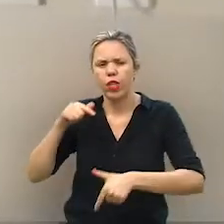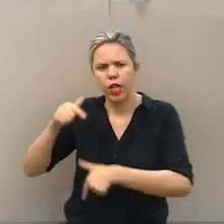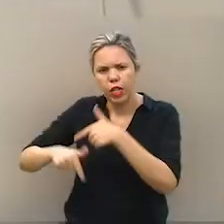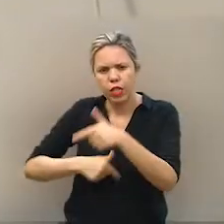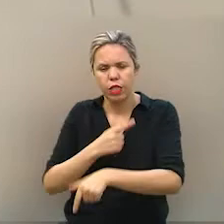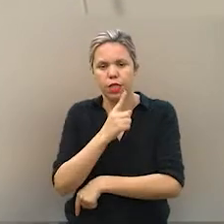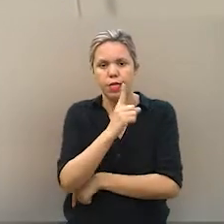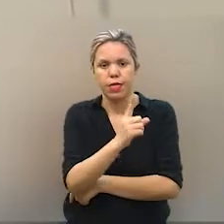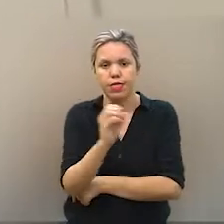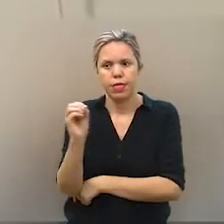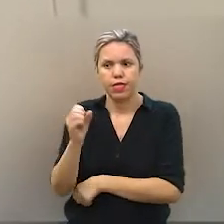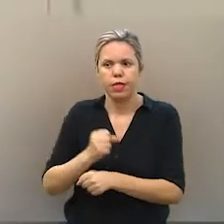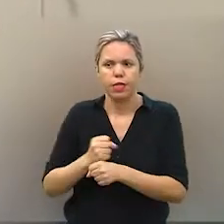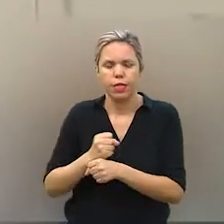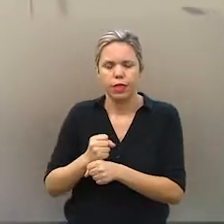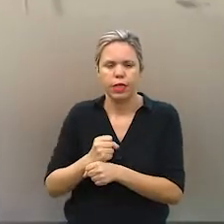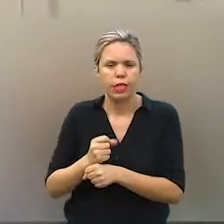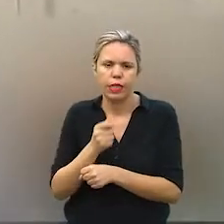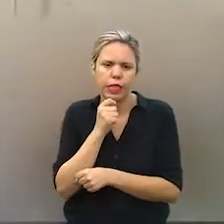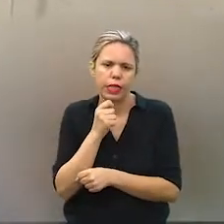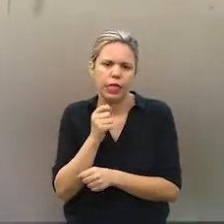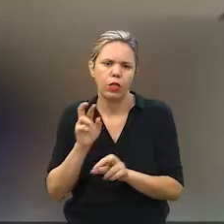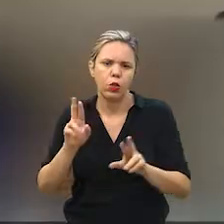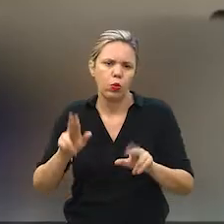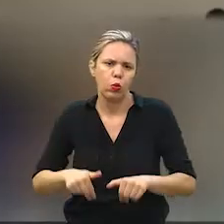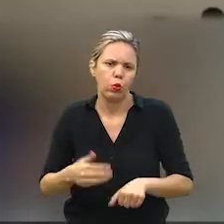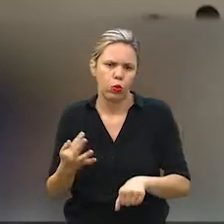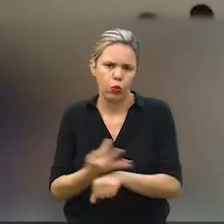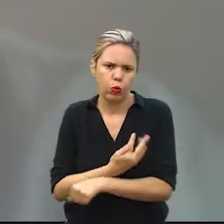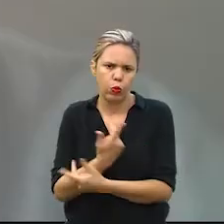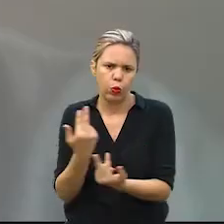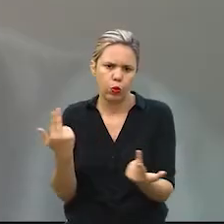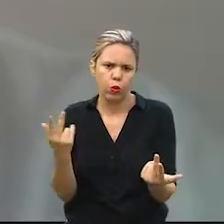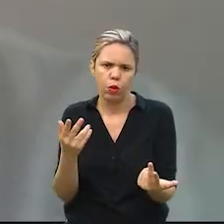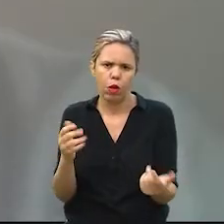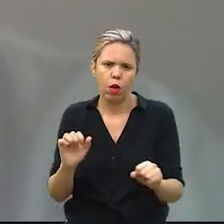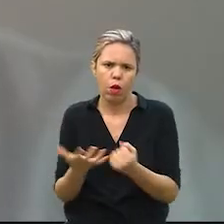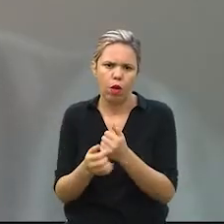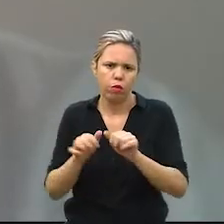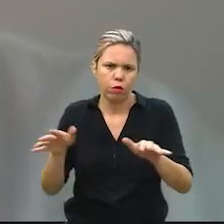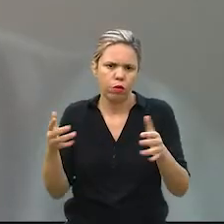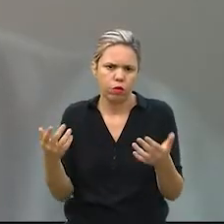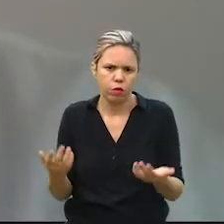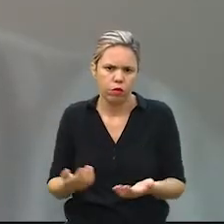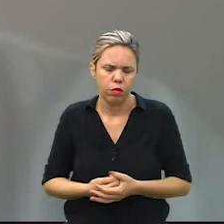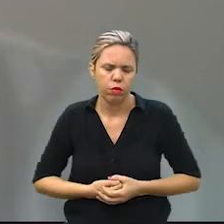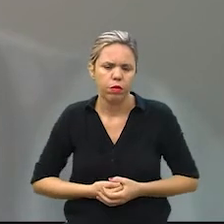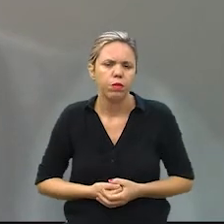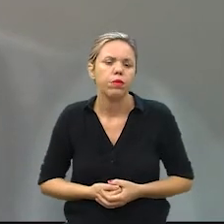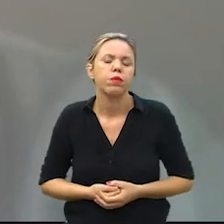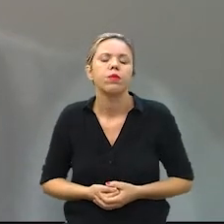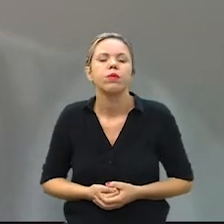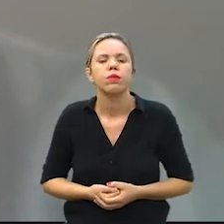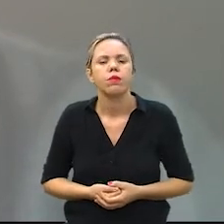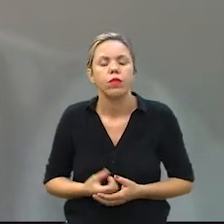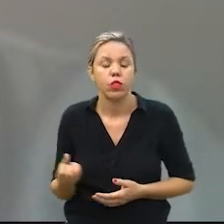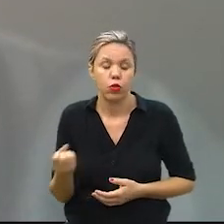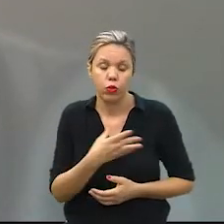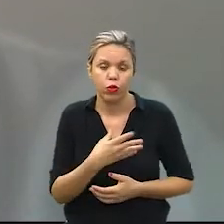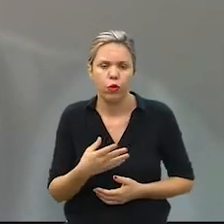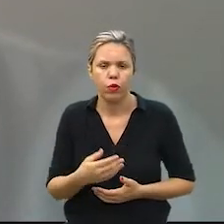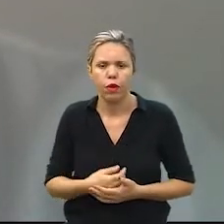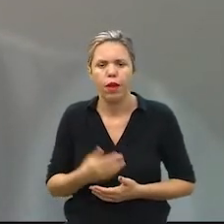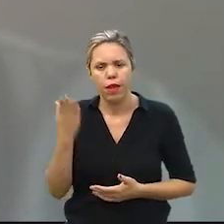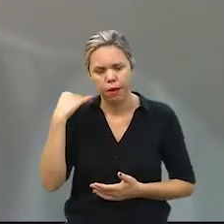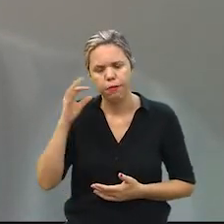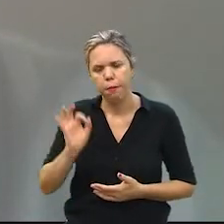100 anos, né? Nós não passamos uma dificuldade de uma pandemia como essa, então uma coisa nova. Eu